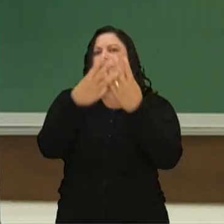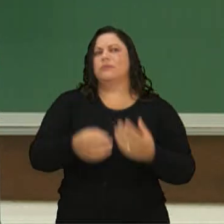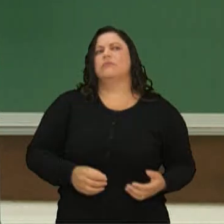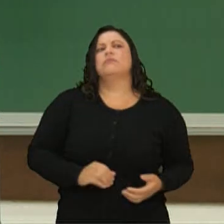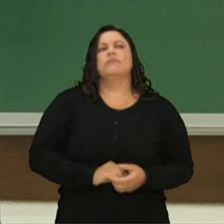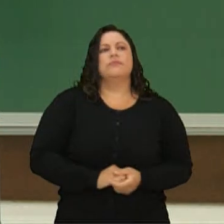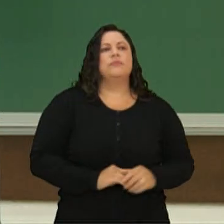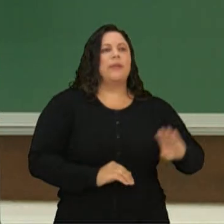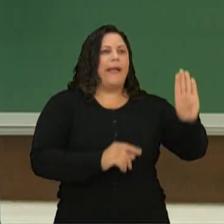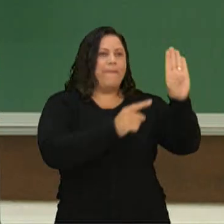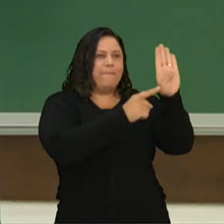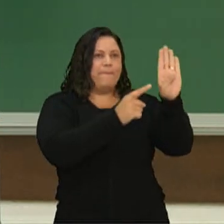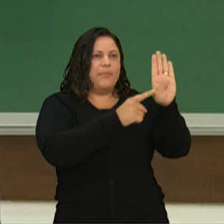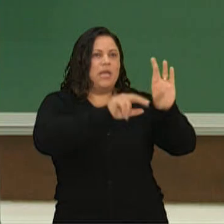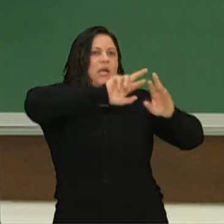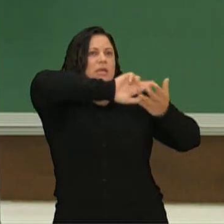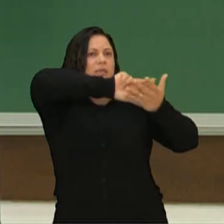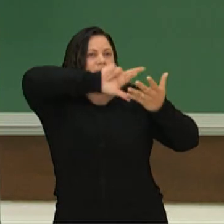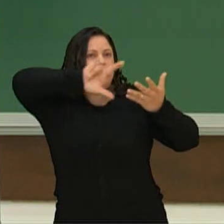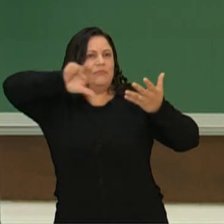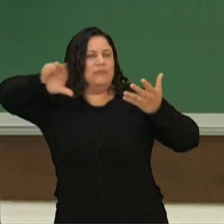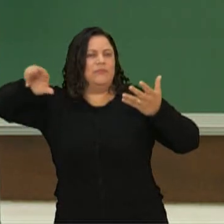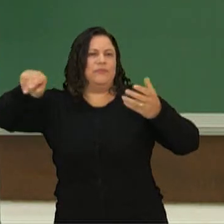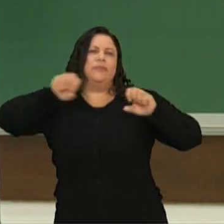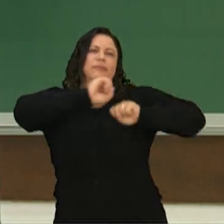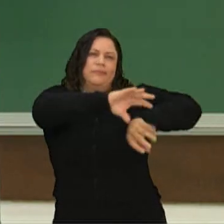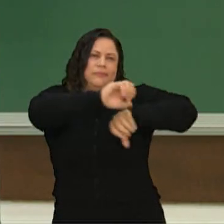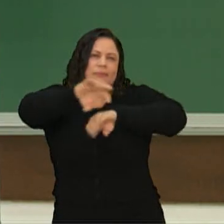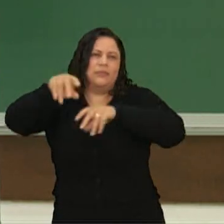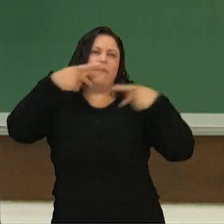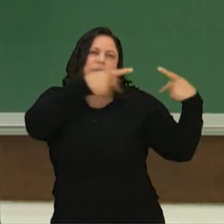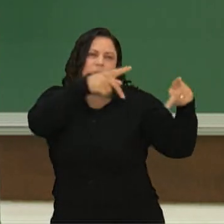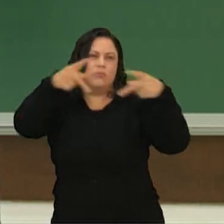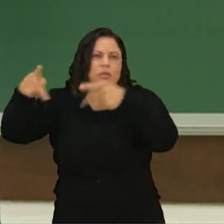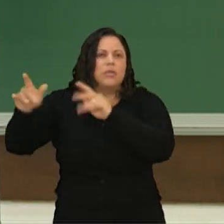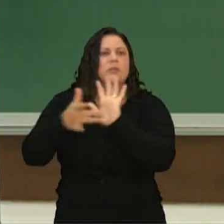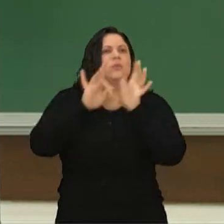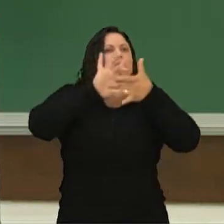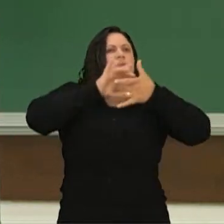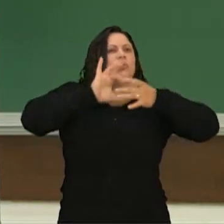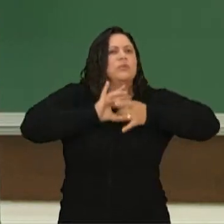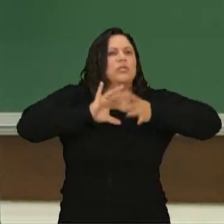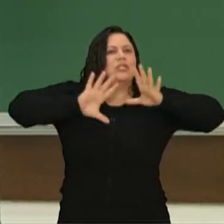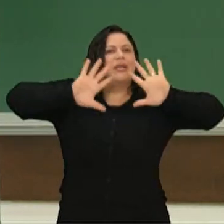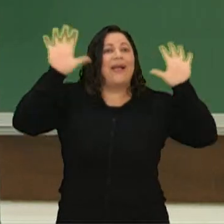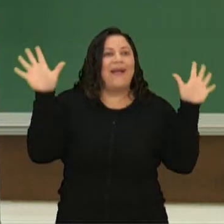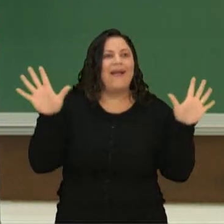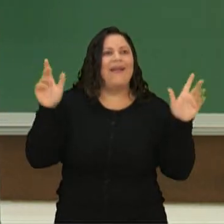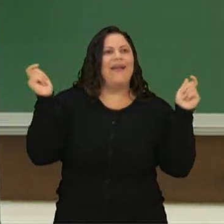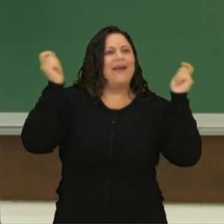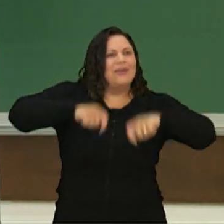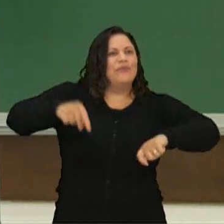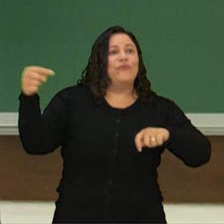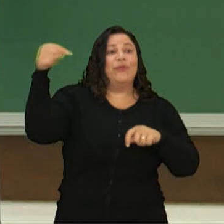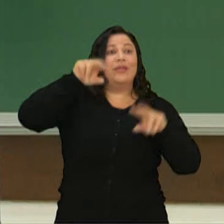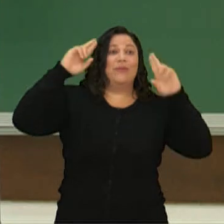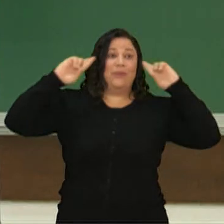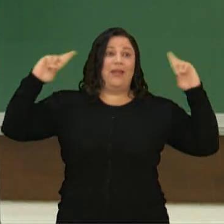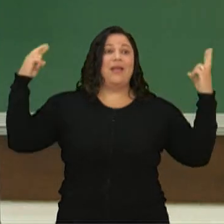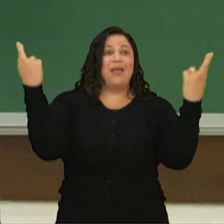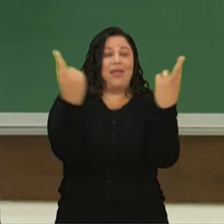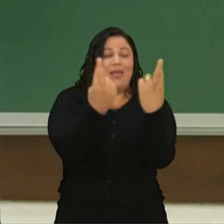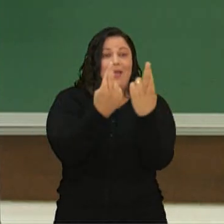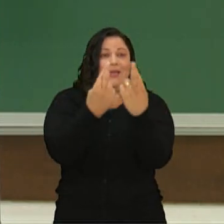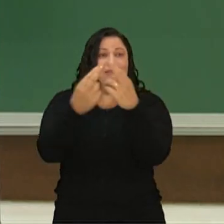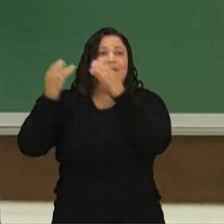reinar e governar com sua política de poder? Letra C, Jesus deixa de lado os 10 mandamentos, institui o